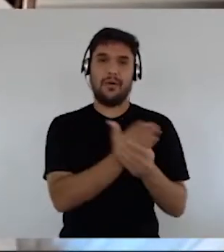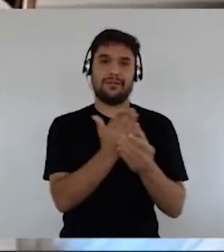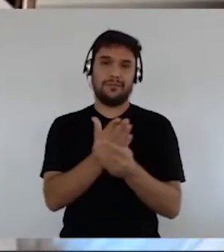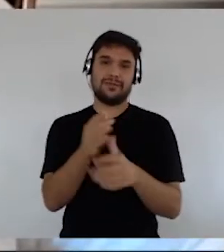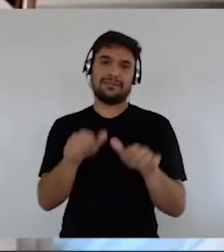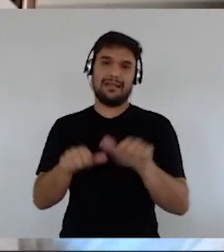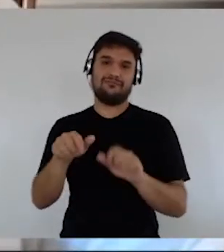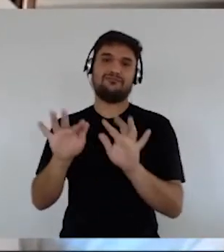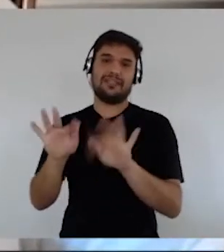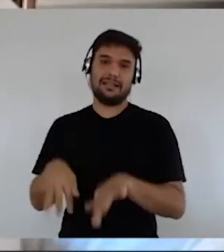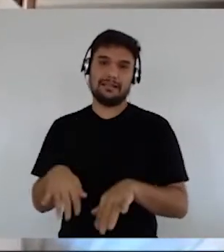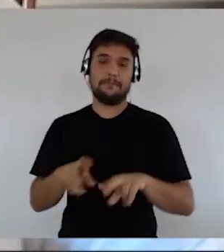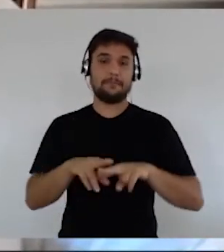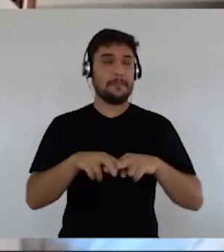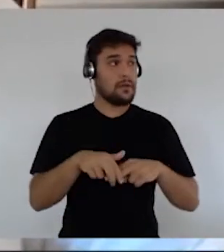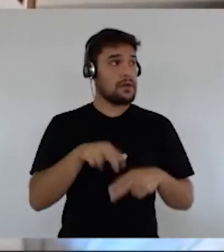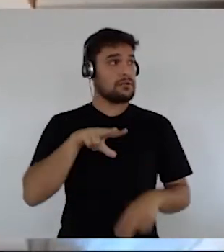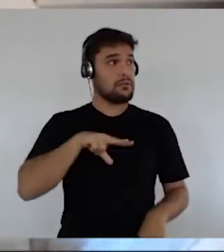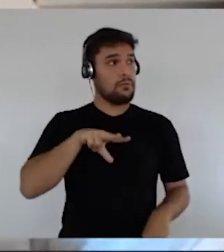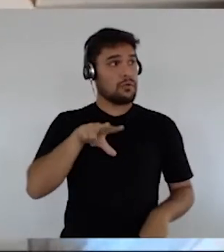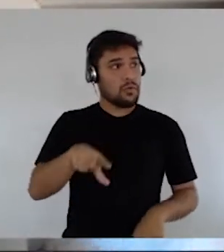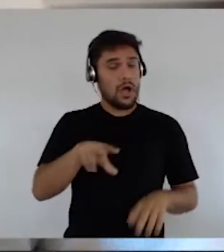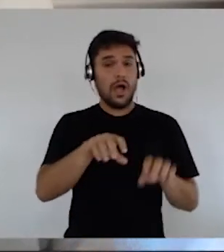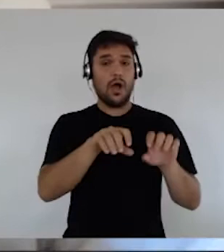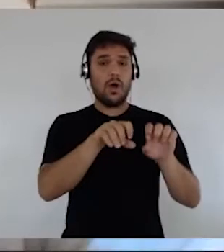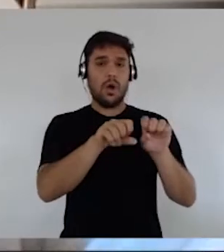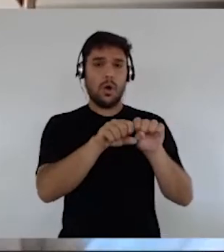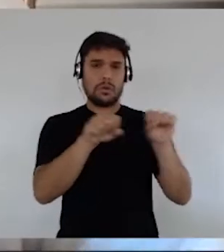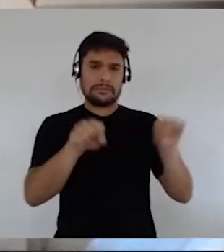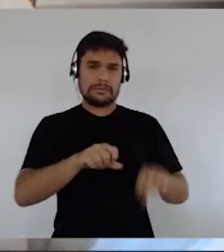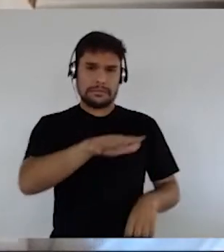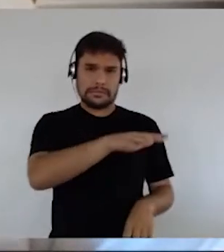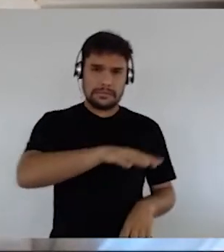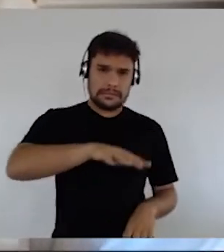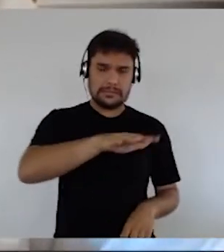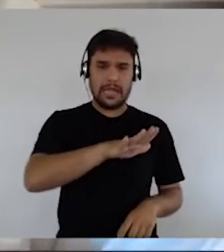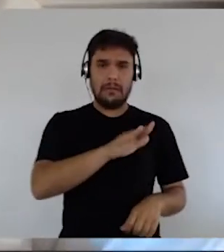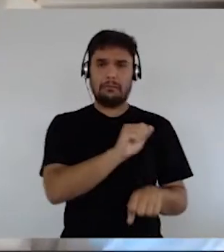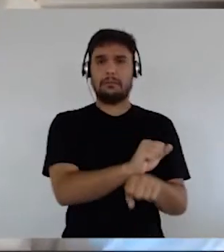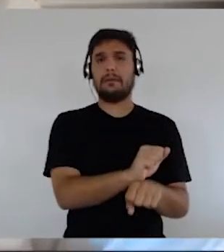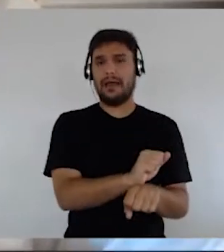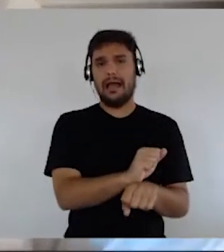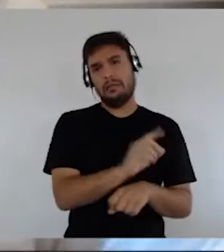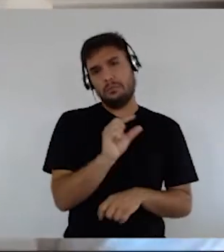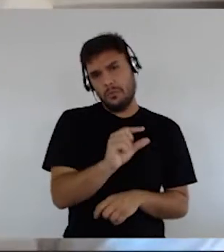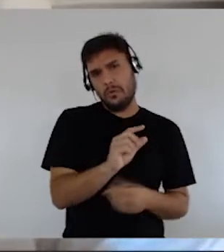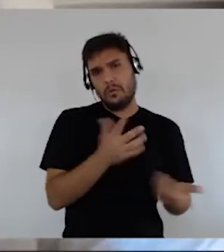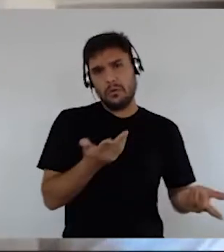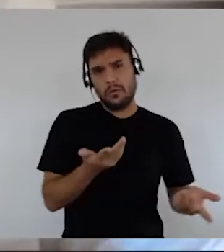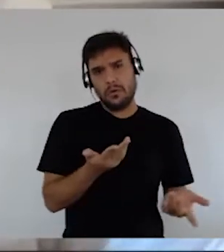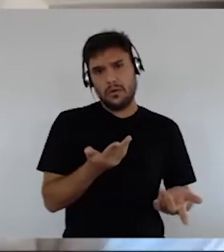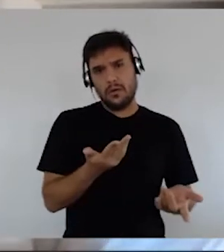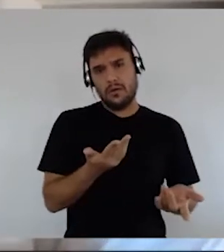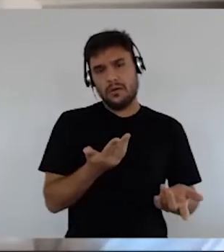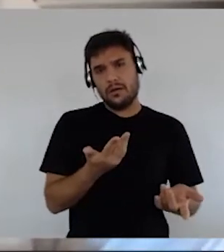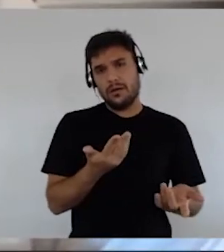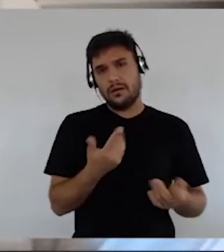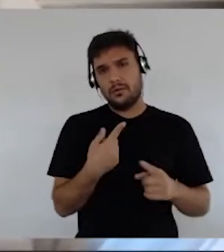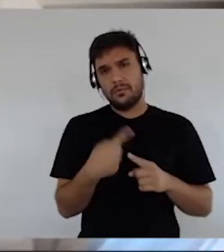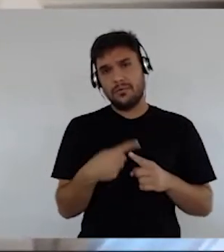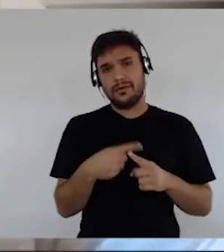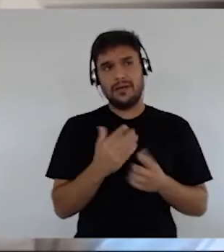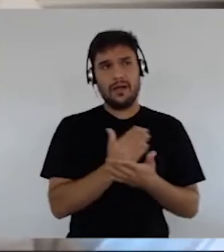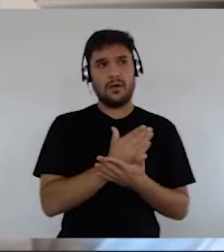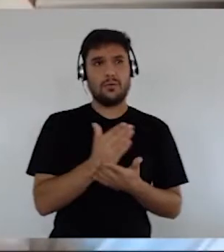que em Portugal o sistema tem estado meio inerte relativamente à panóplia de técnicas